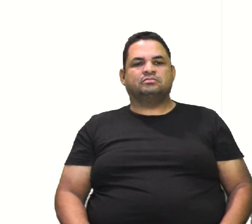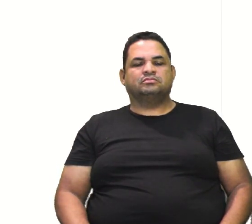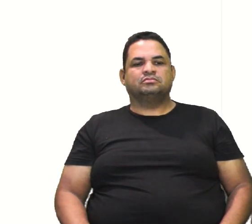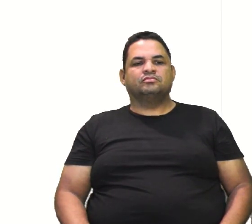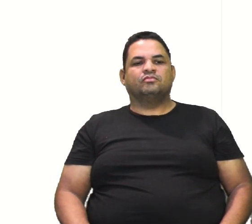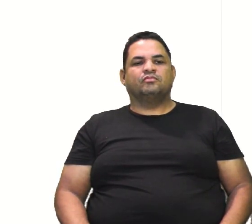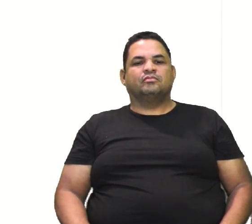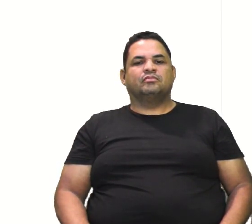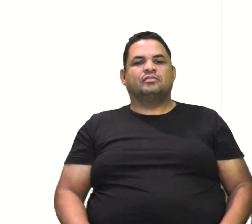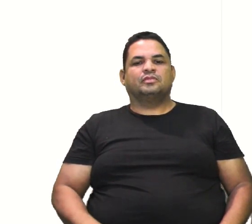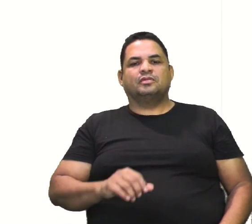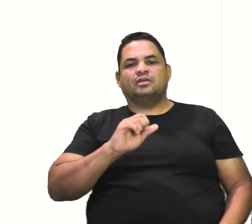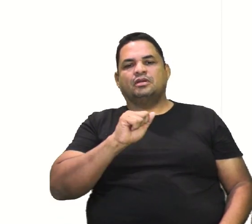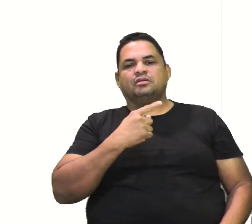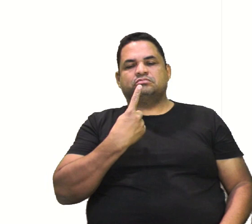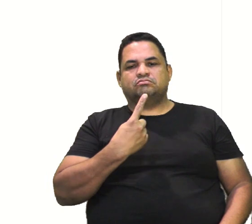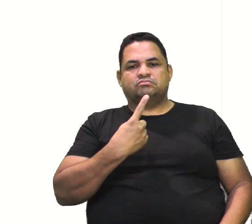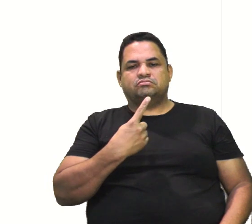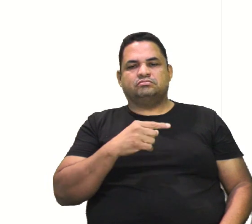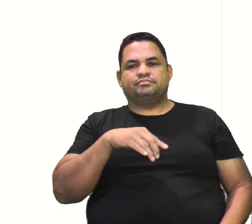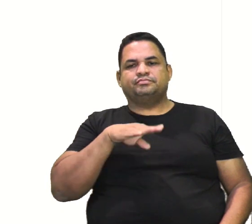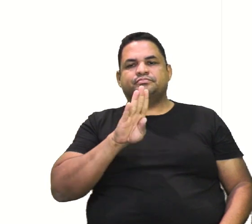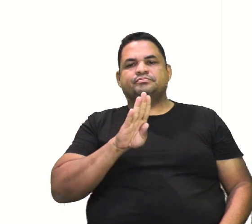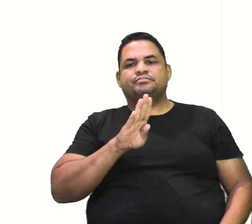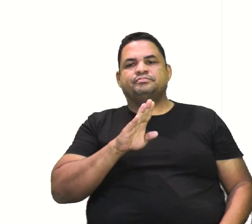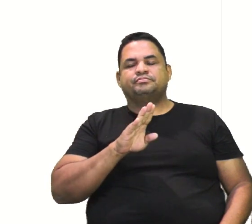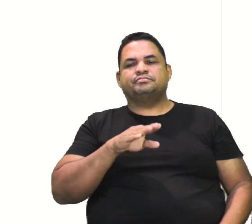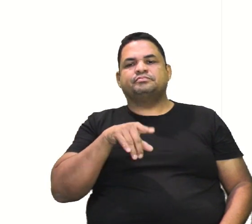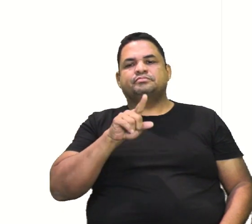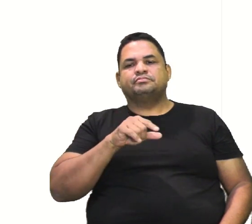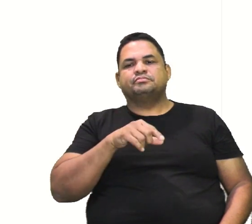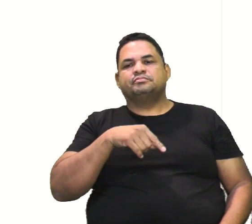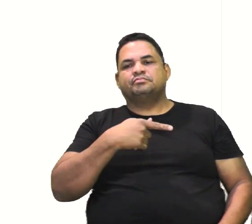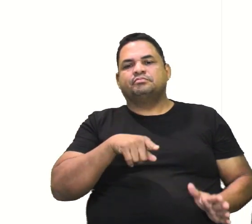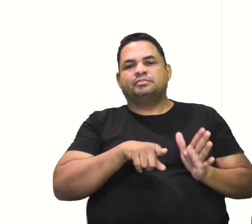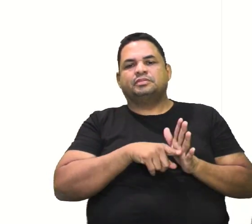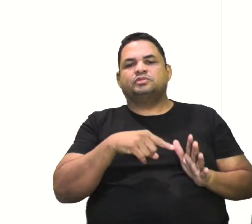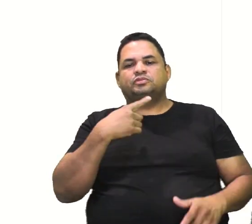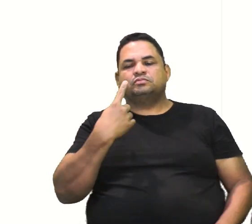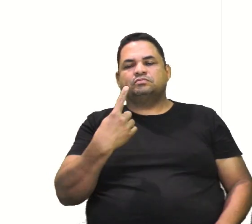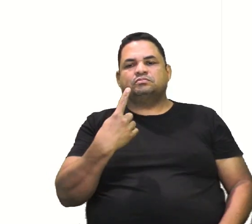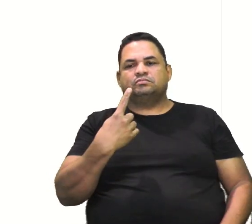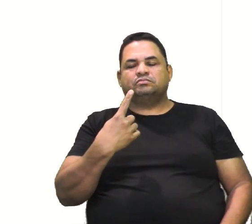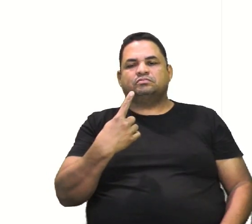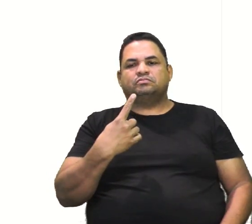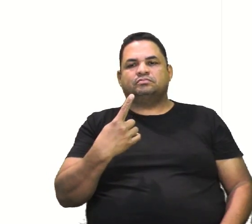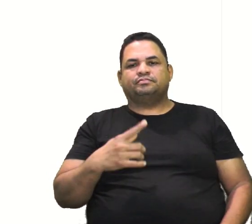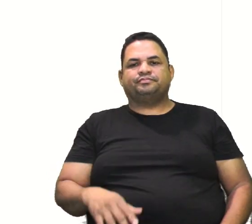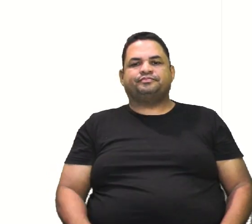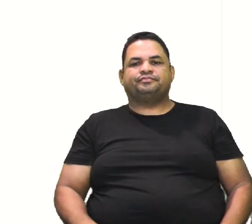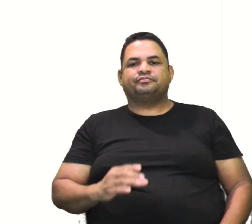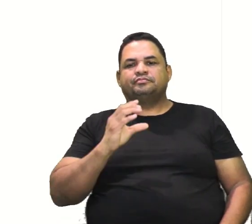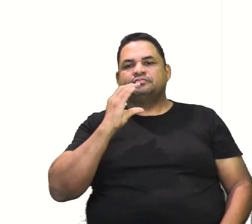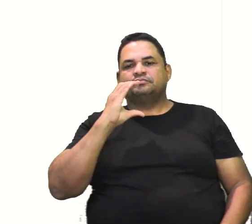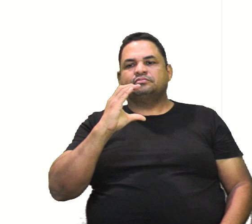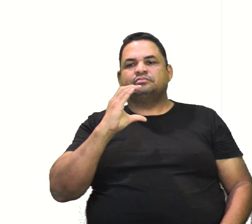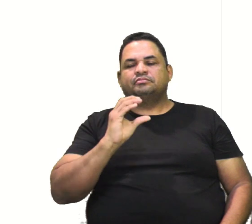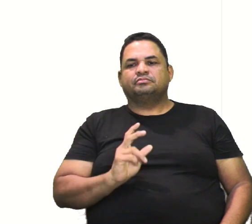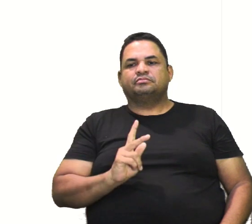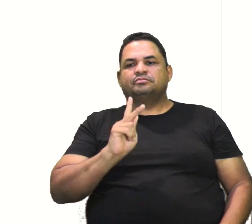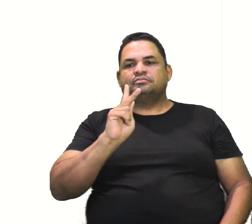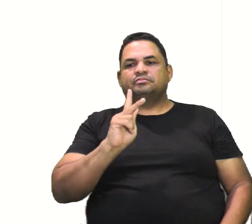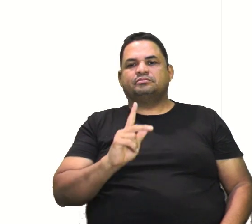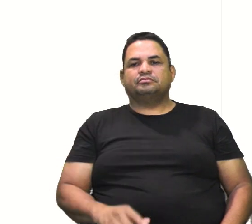bom? Quem é o A? O A é 1. O A é 1. Quem é o B? O B é menos 1. Menos 1. Olha o detalhe importante. E quem é o C? É